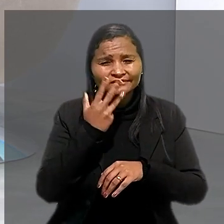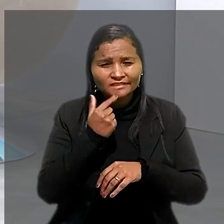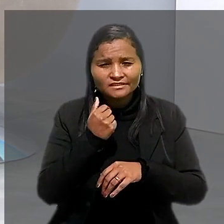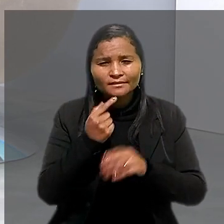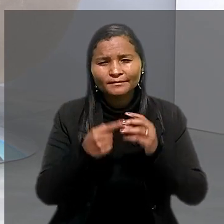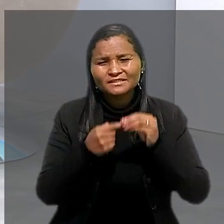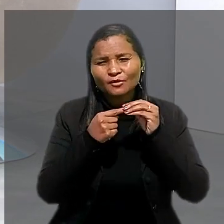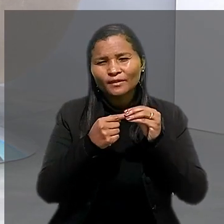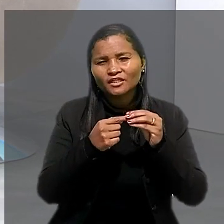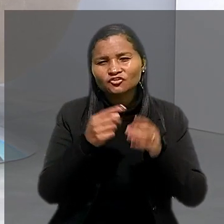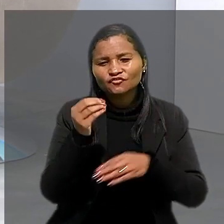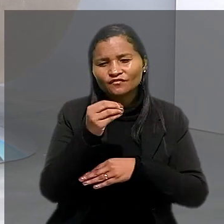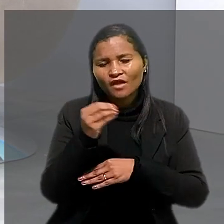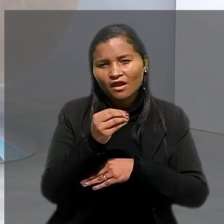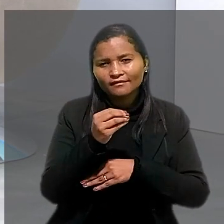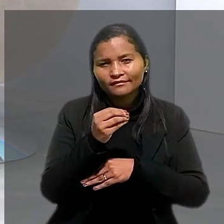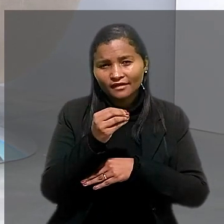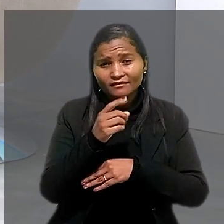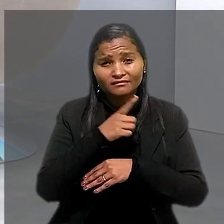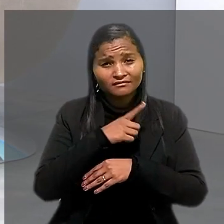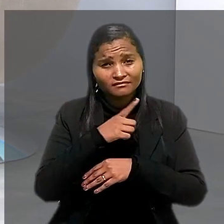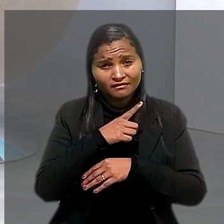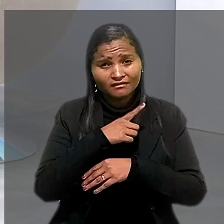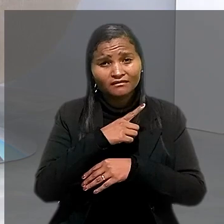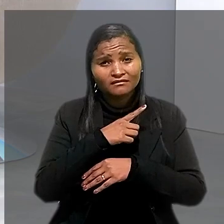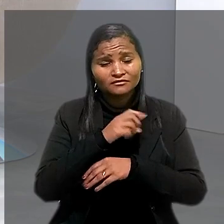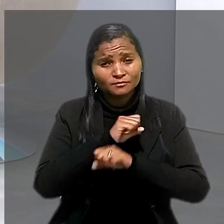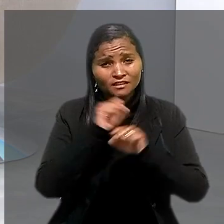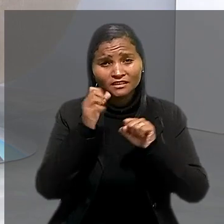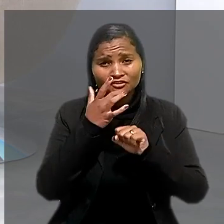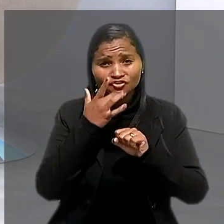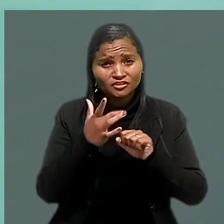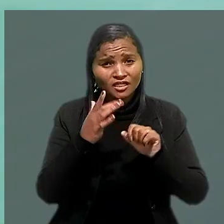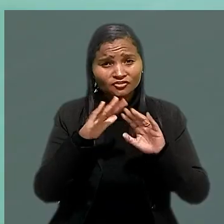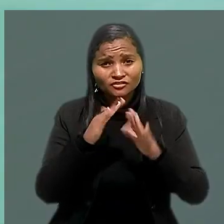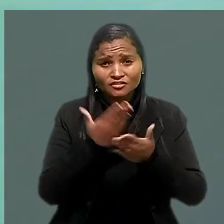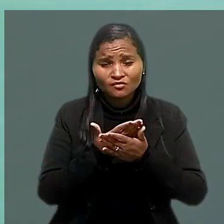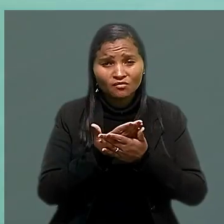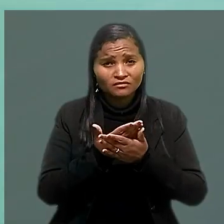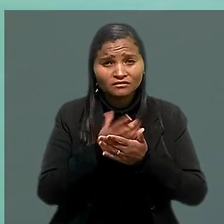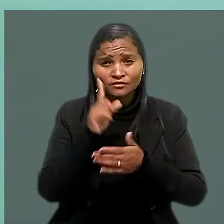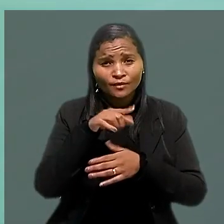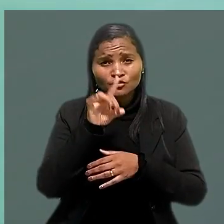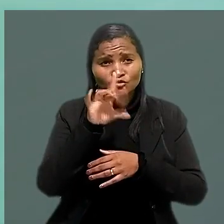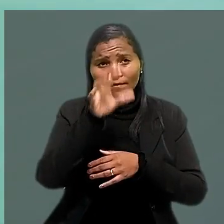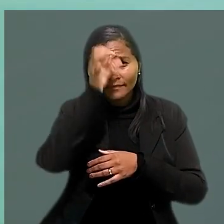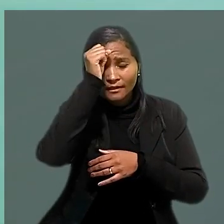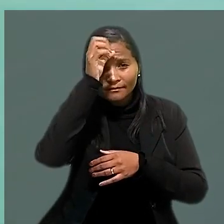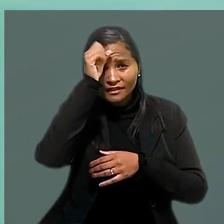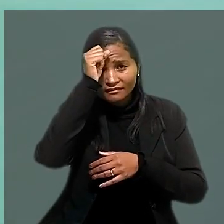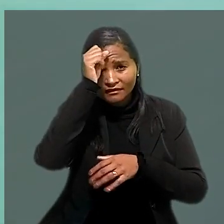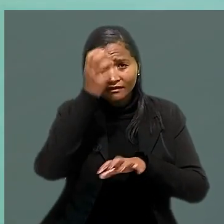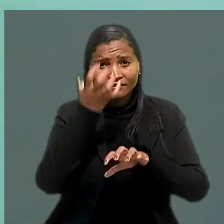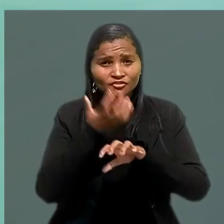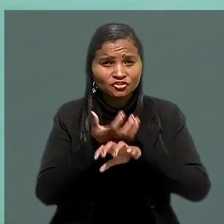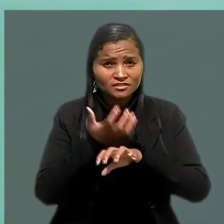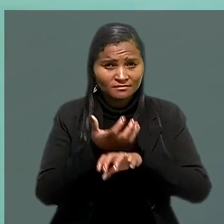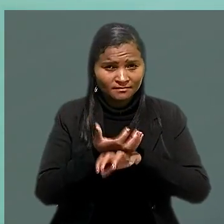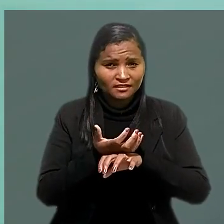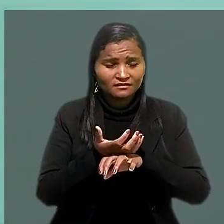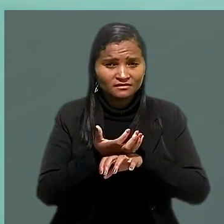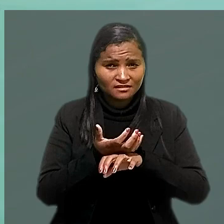crianças em vulnerabilidade, estejam o dia todo na escola, né? Não só para o aprendizado